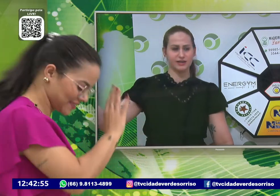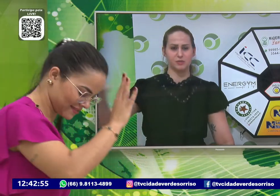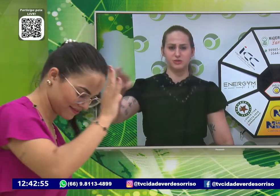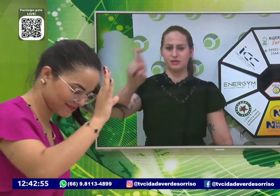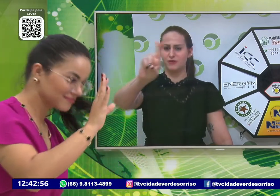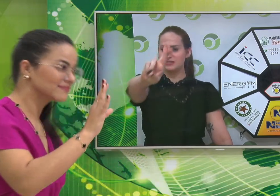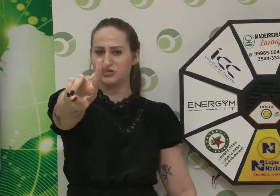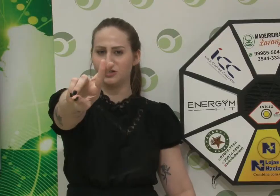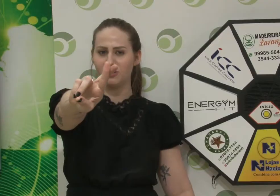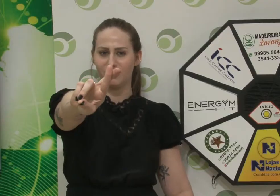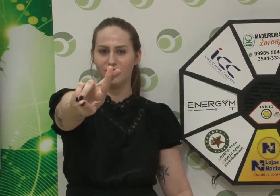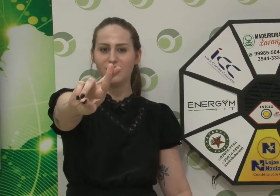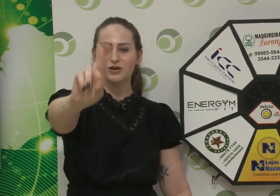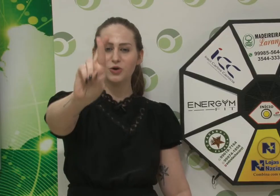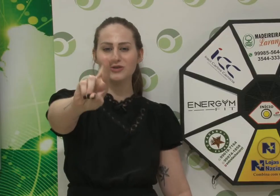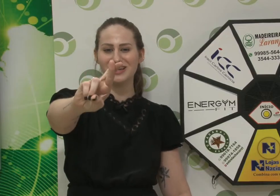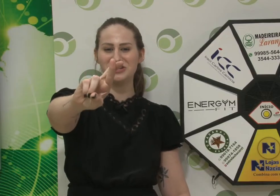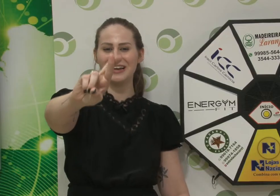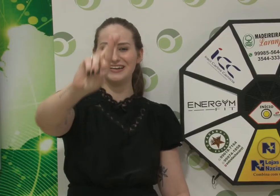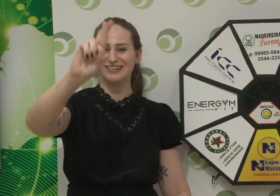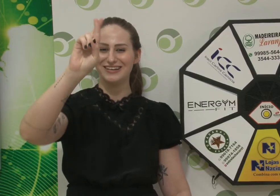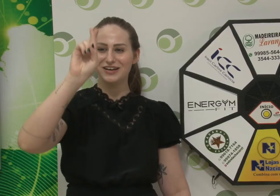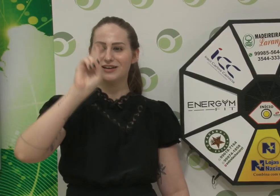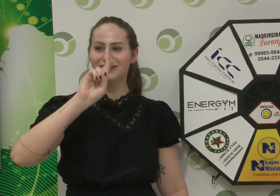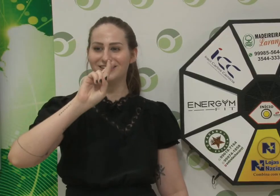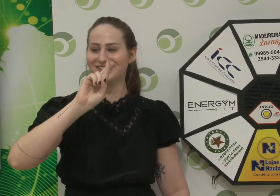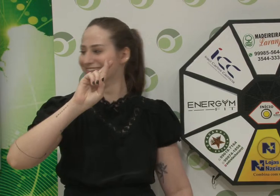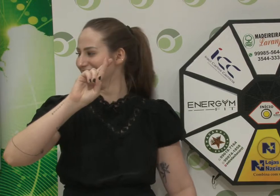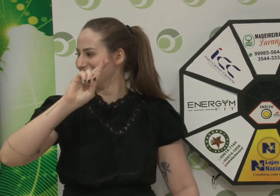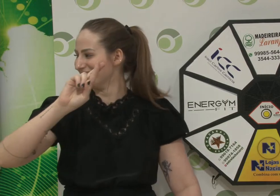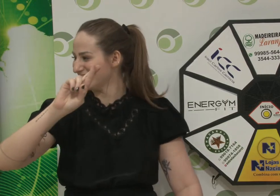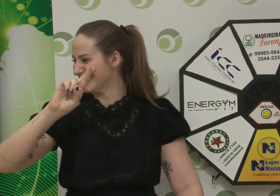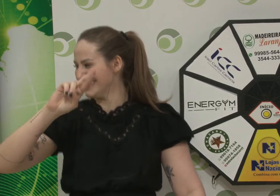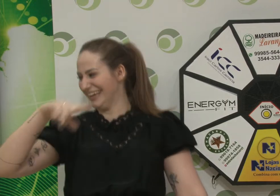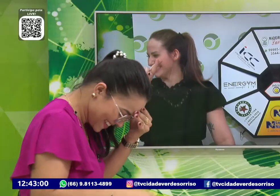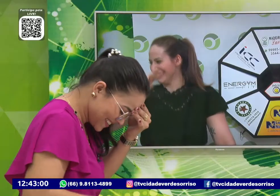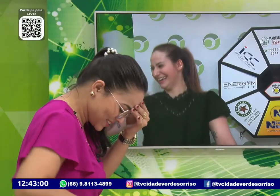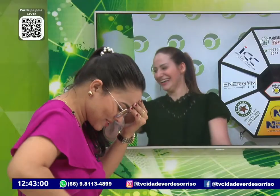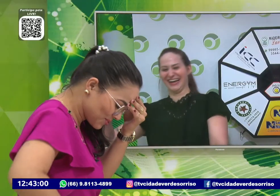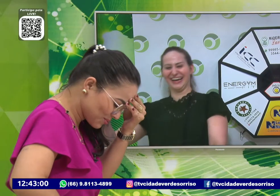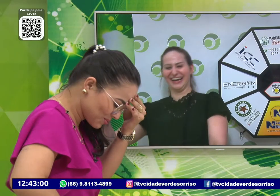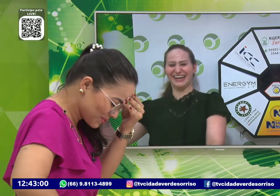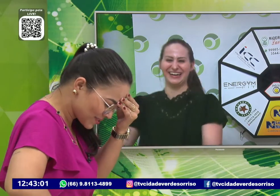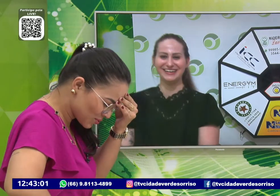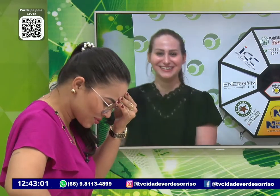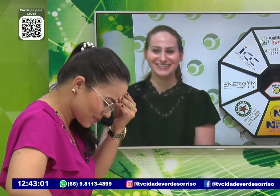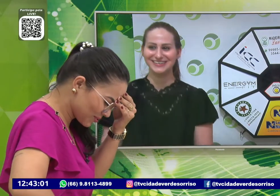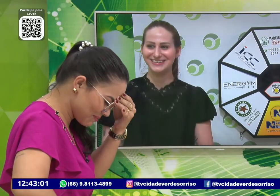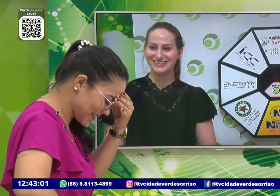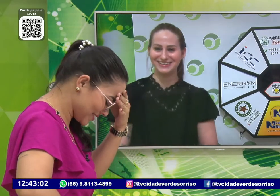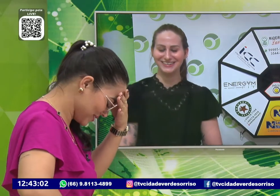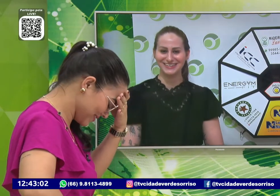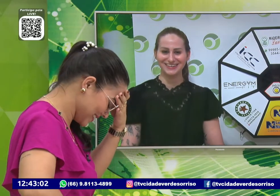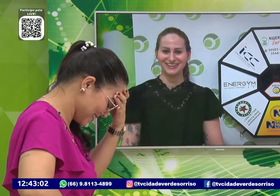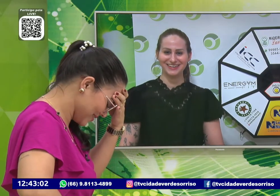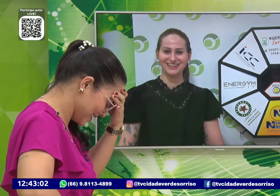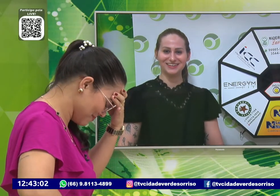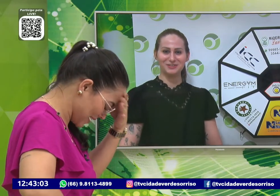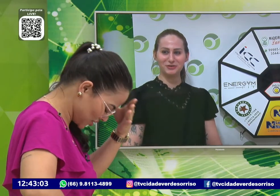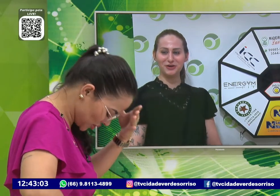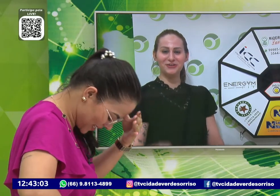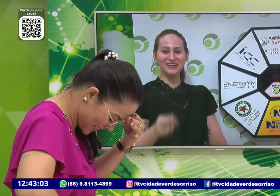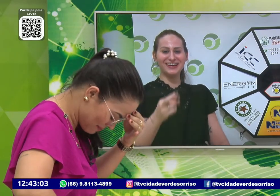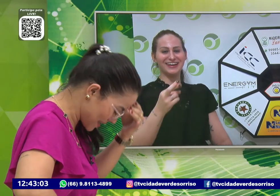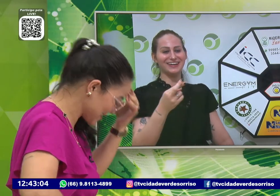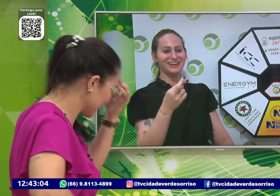ainda, produção, faz assim com o dedinho, ó. Cruza, Edilene. Ai, eu baixei. Jesus, que susto que eu tomei com a Giovana agora.